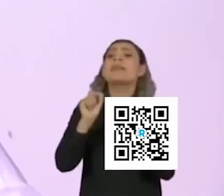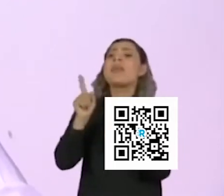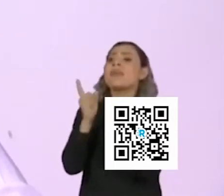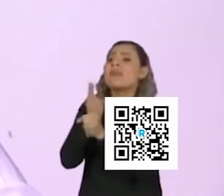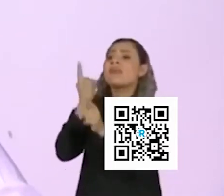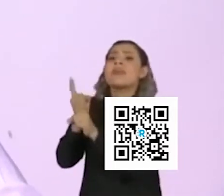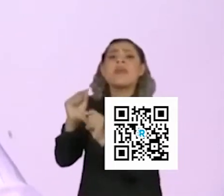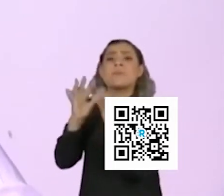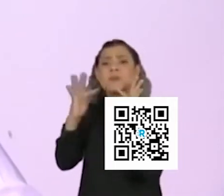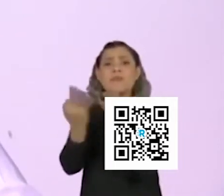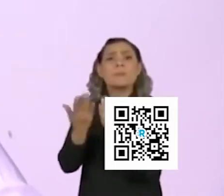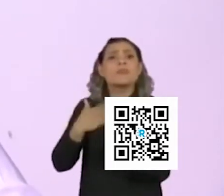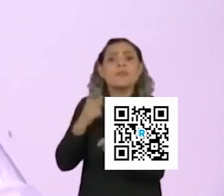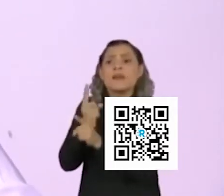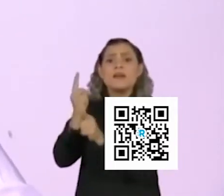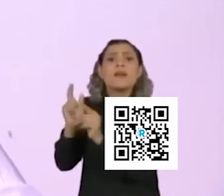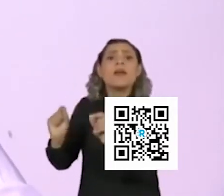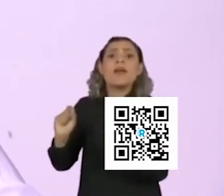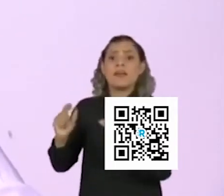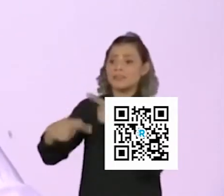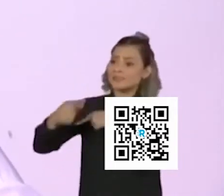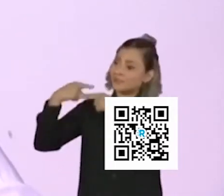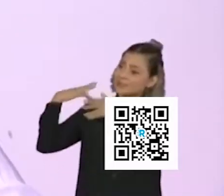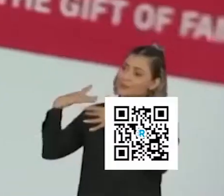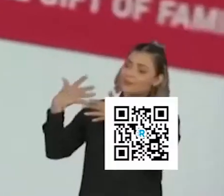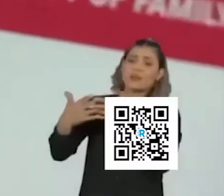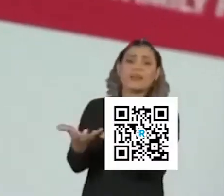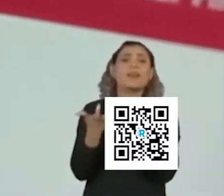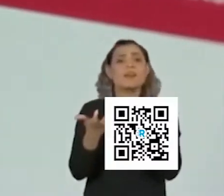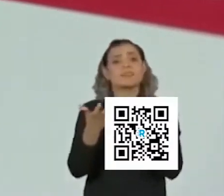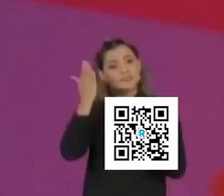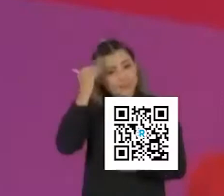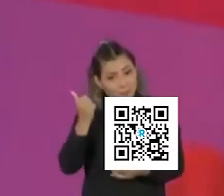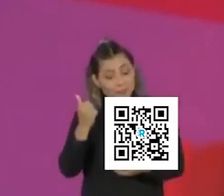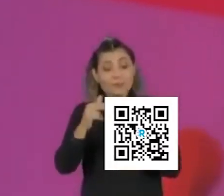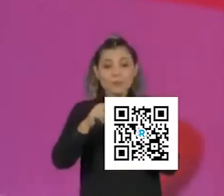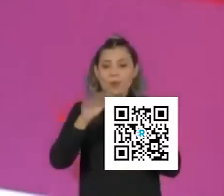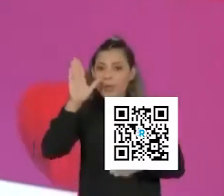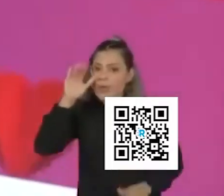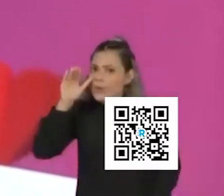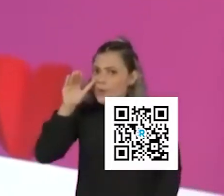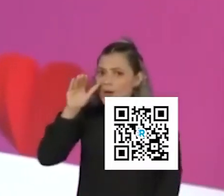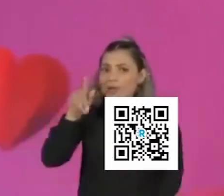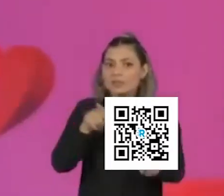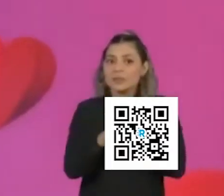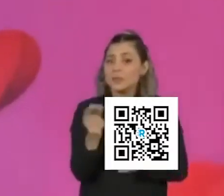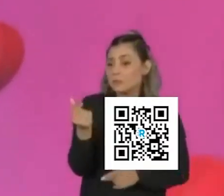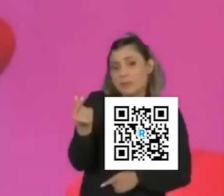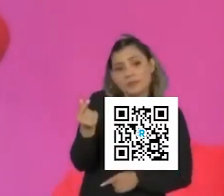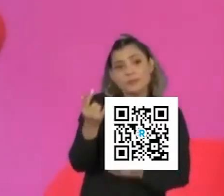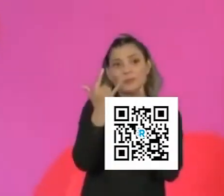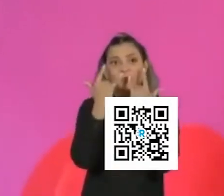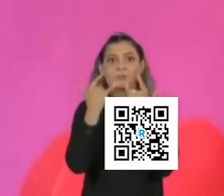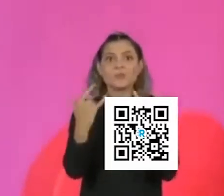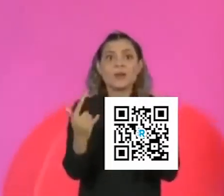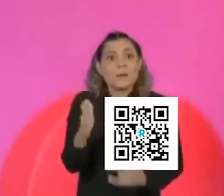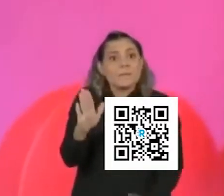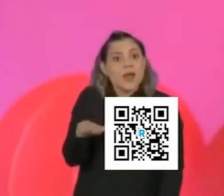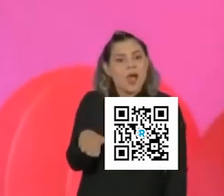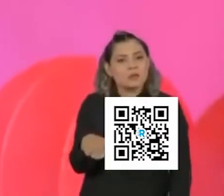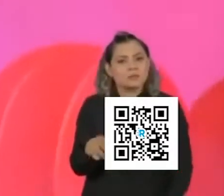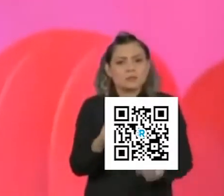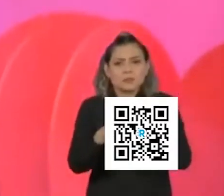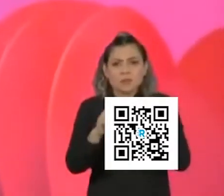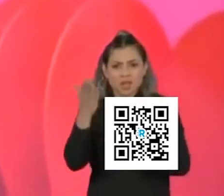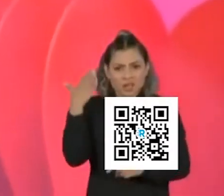essas pessoas que a gente não sabia, né? Descobrir a história deles. Além da curiosidade, o preço é um atrativo. O serviço,